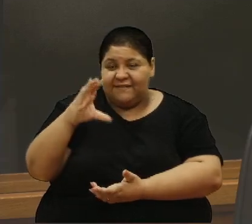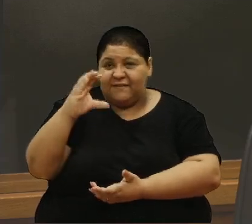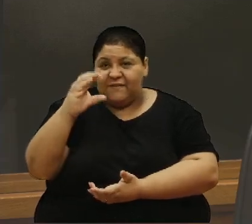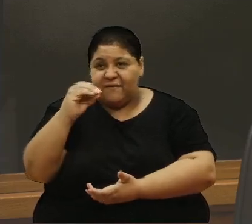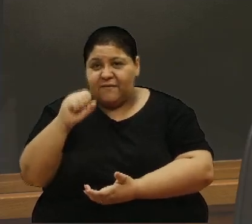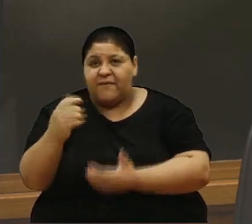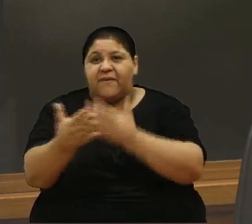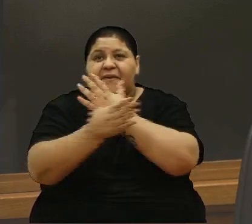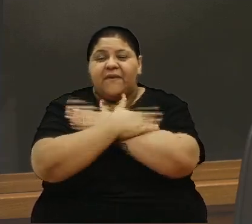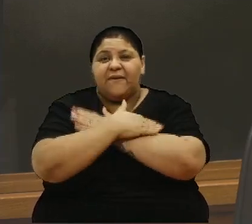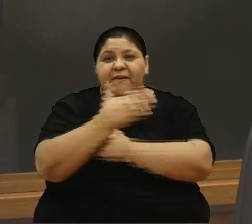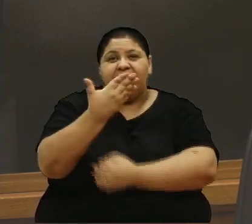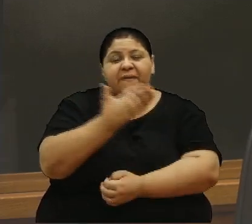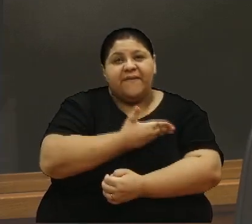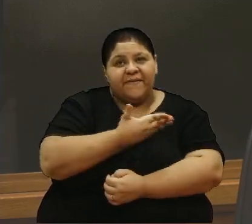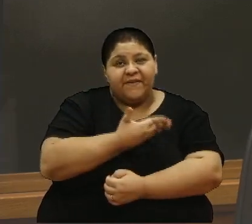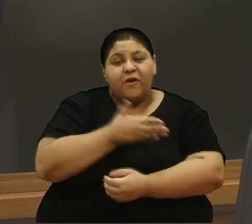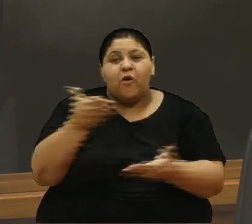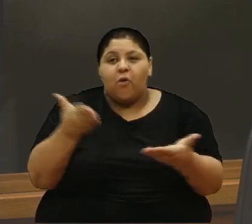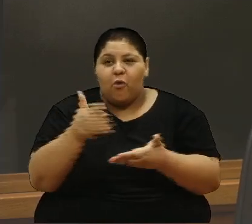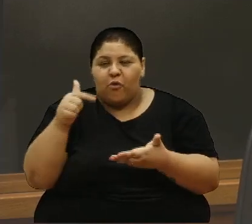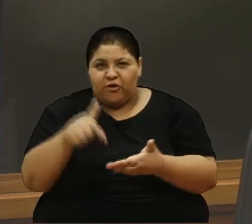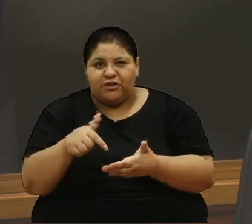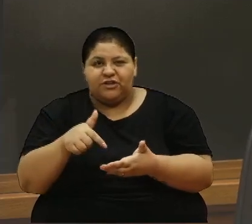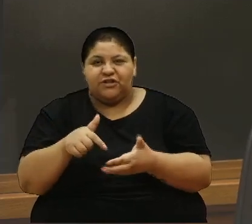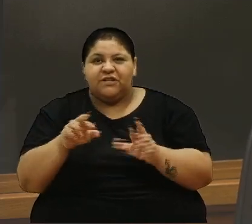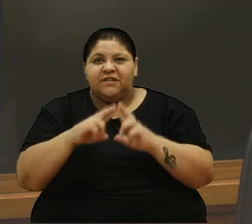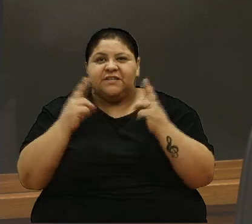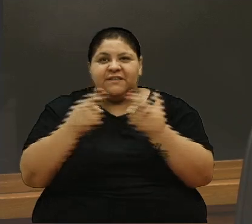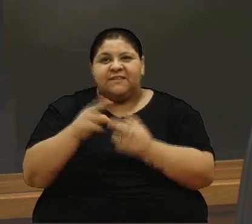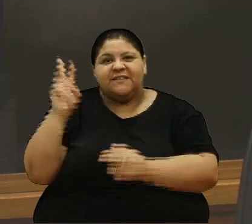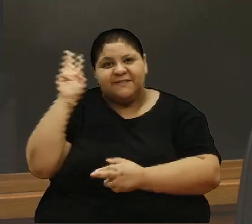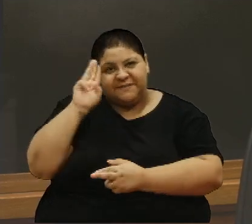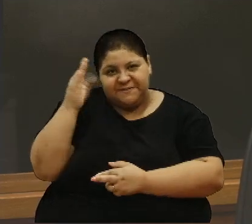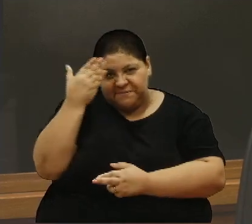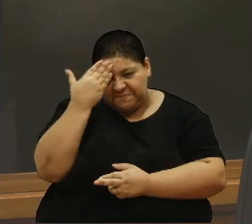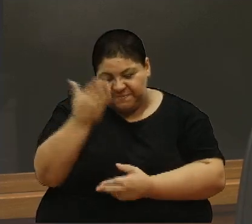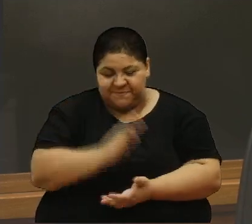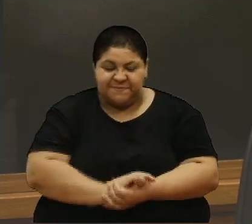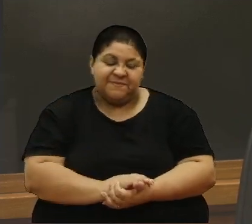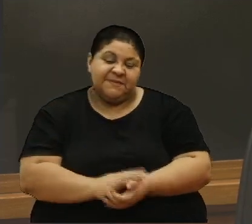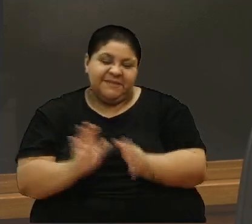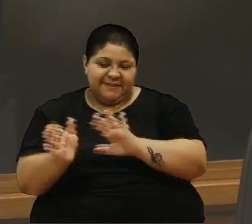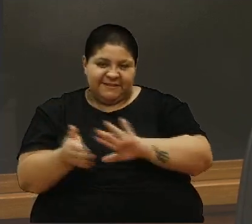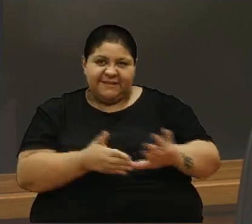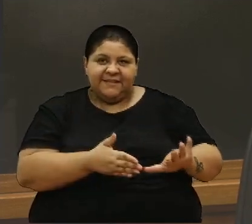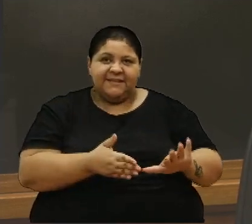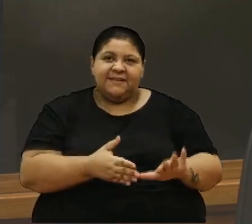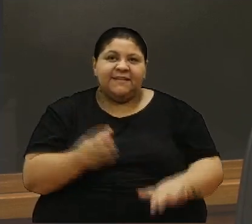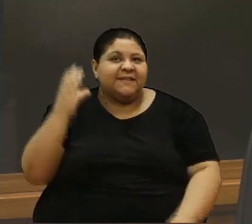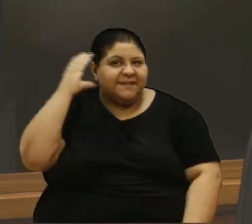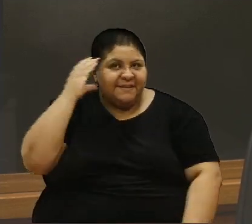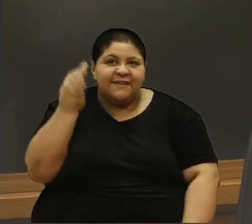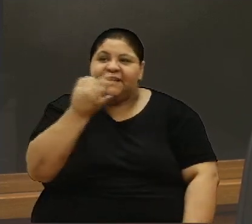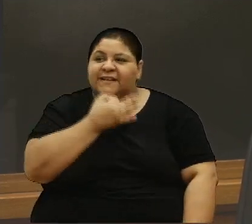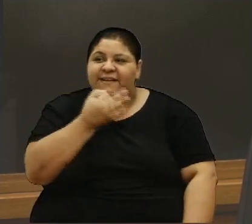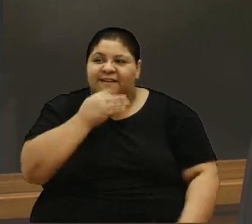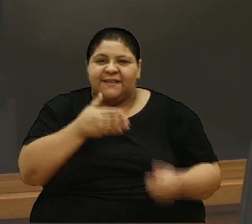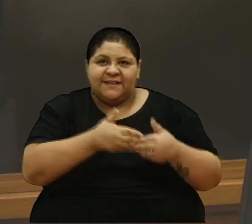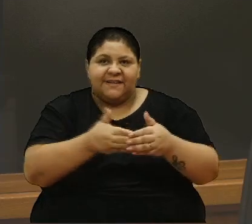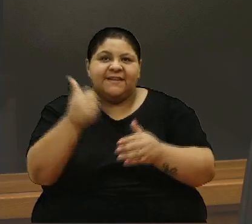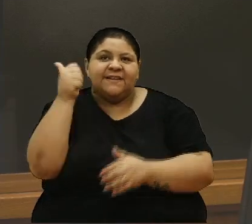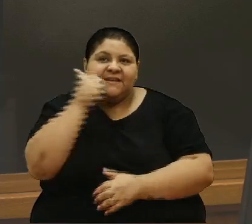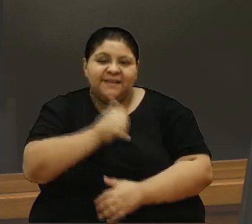abraço para o meu amigo Seu Arones. Ele esteve aqui na sessão da terça-feira, presidente. Aproveitar e agradecê-lo. Mas vamos lá. Rádio Caxias que acompanha as meninas